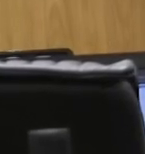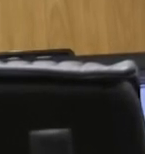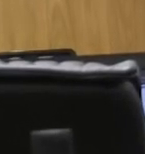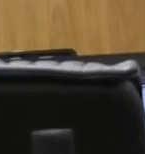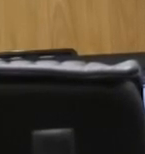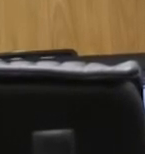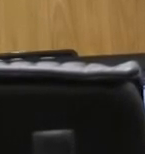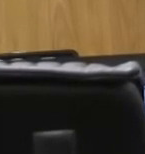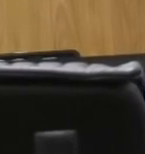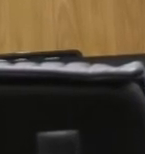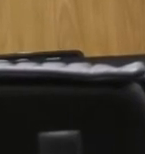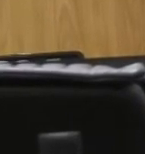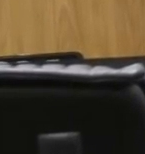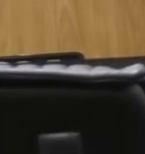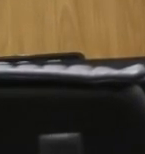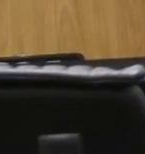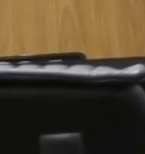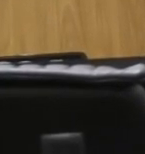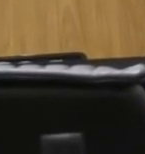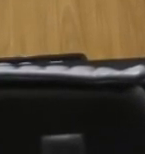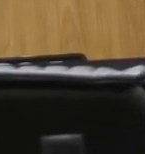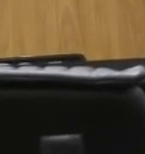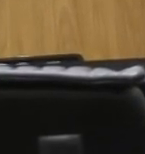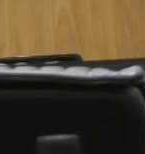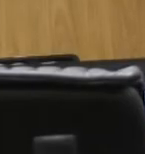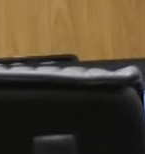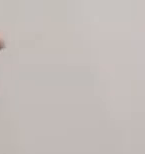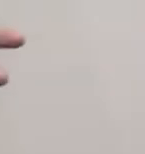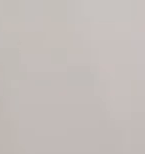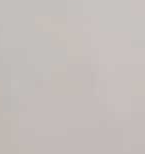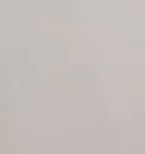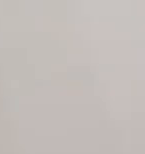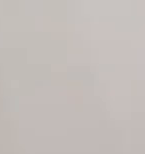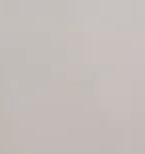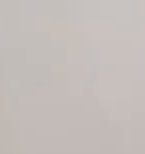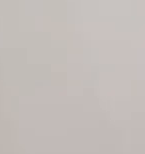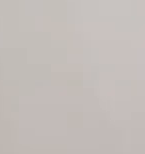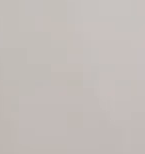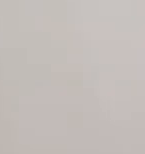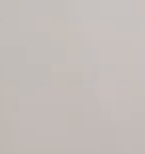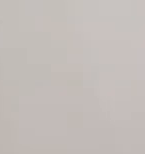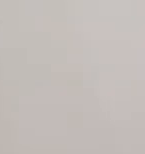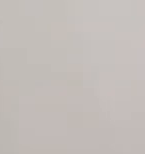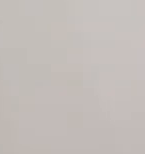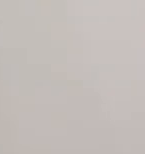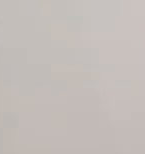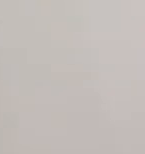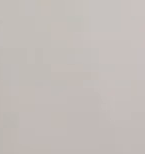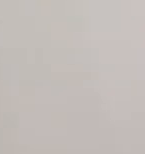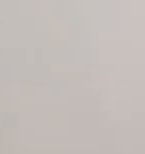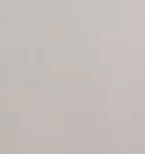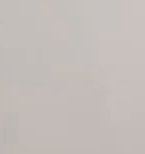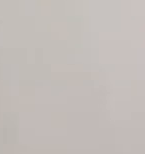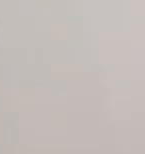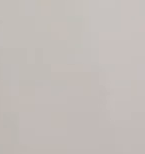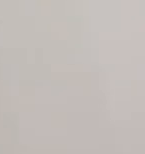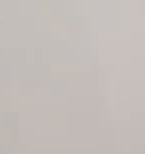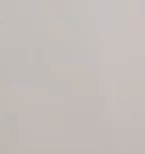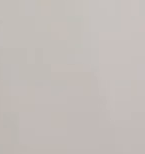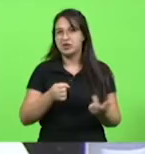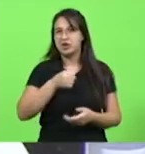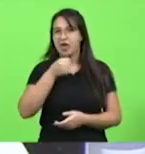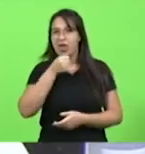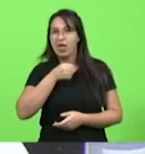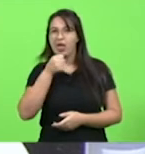medidas adotadas pelo cós no último decreto editado pelo governo de Santa Catarina para enfrentar a pandemia de